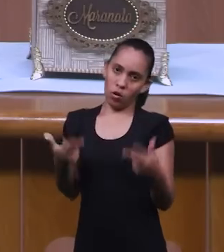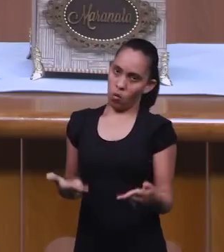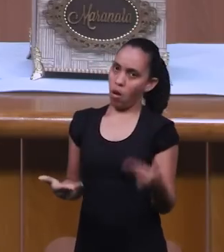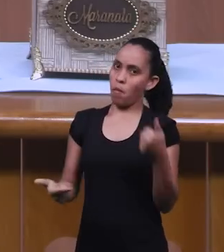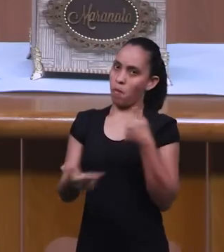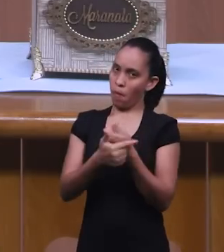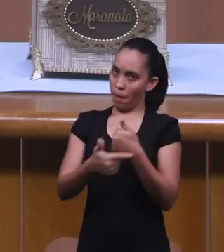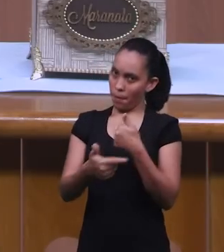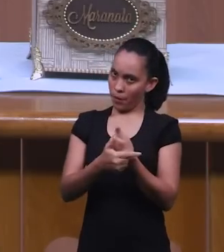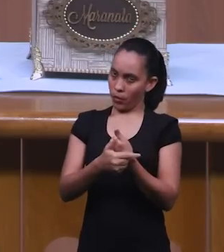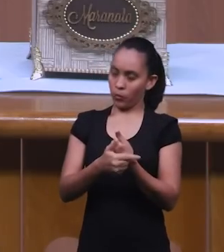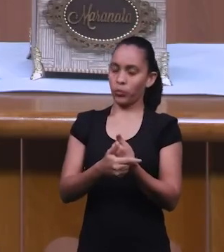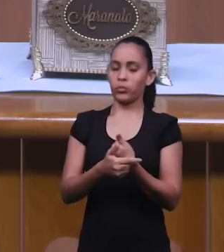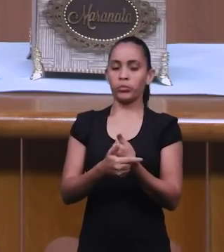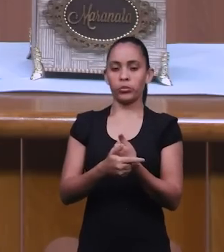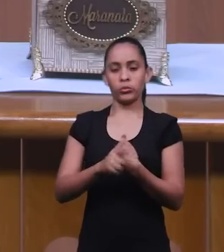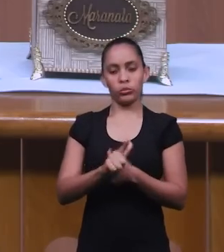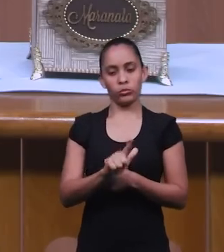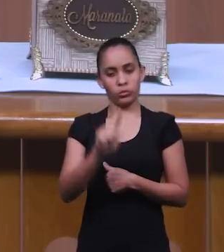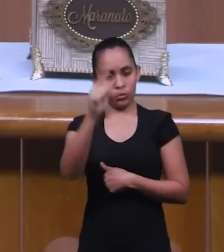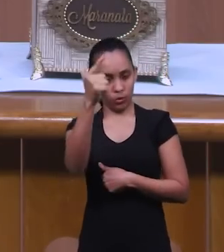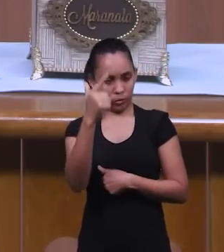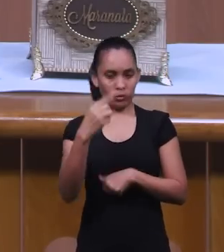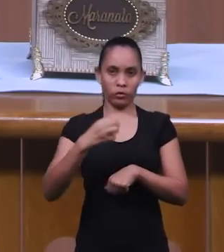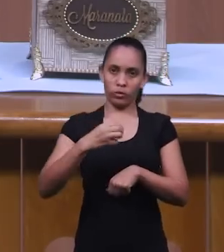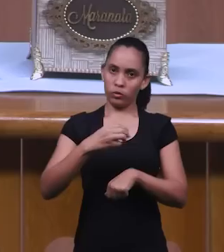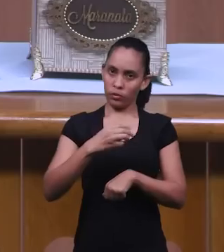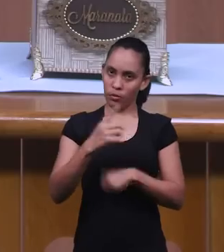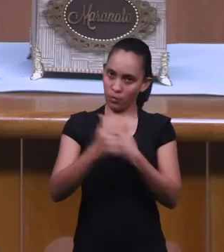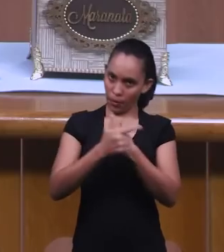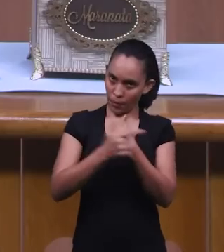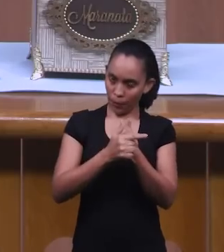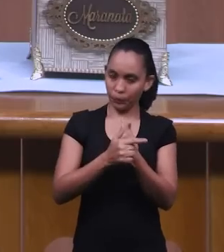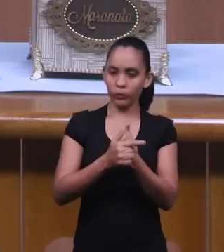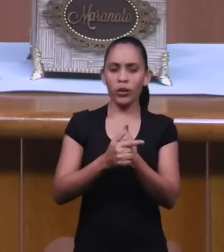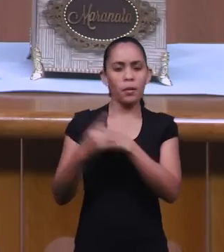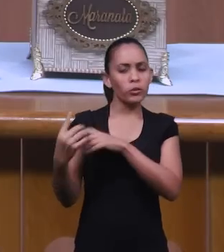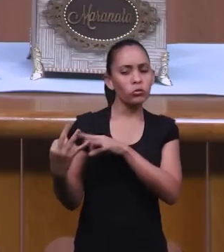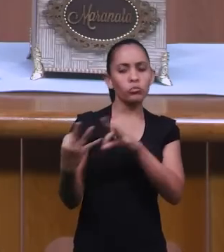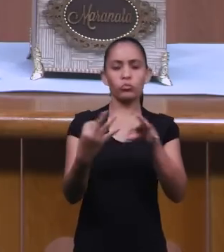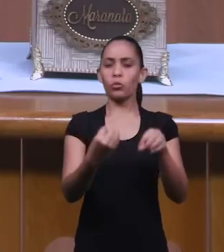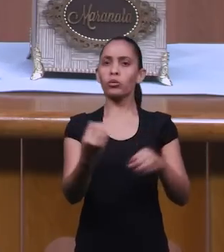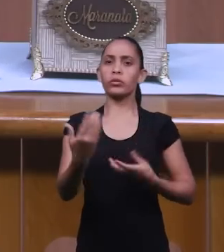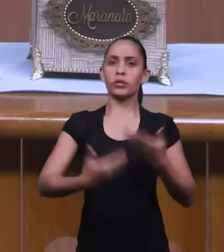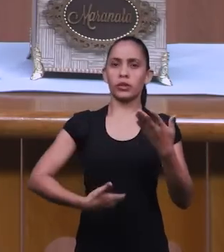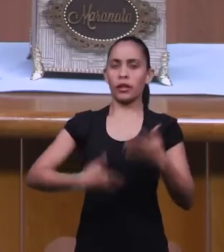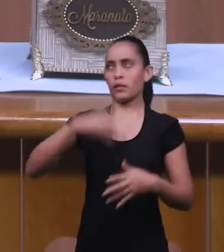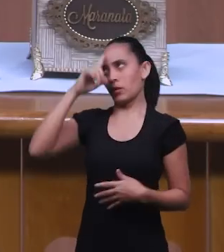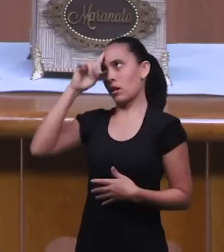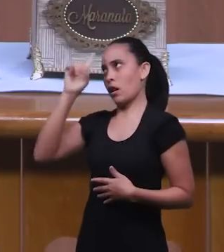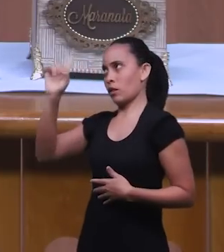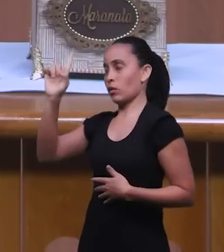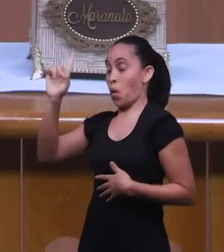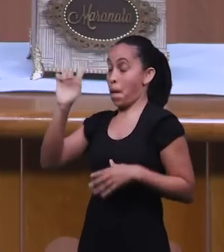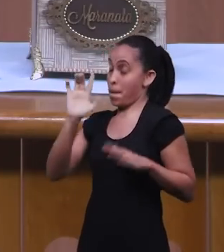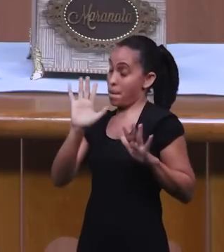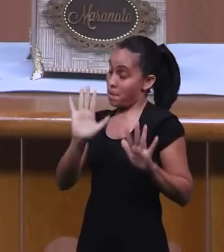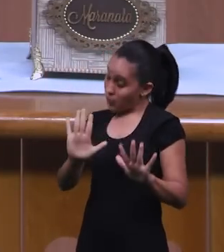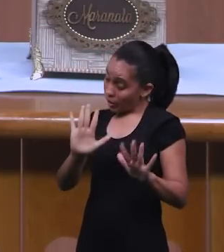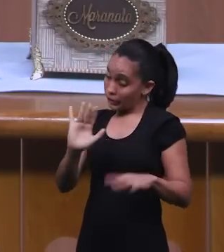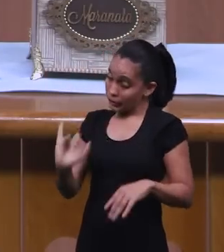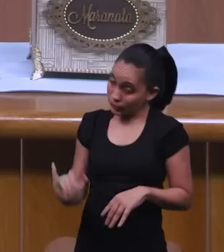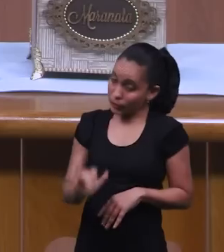Deus em outra função. E todos servem a Deus. Mas é